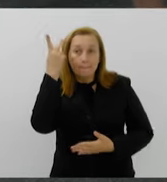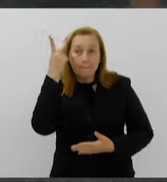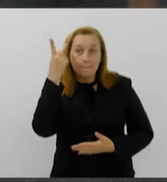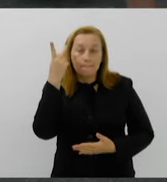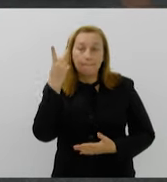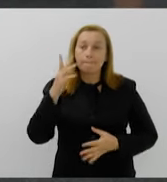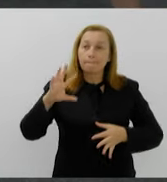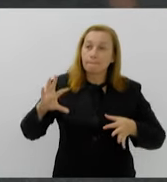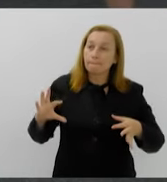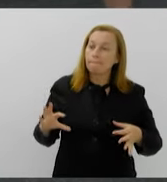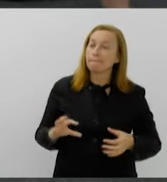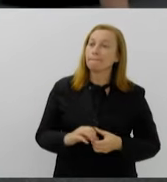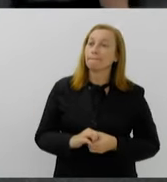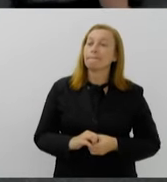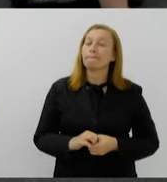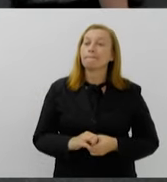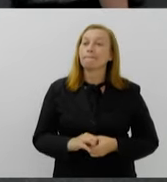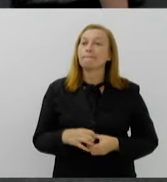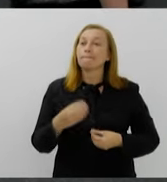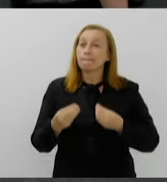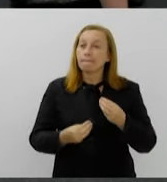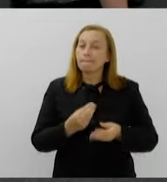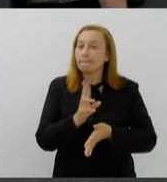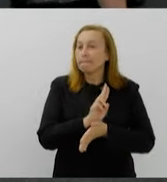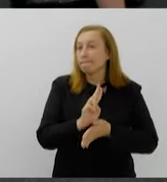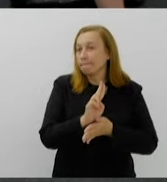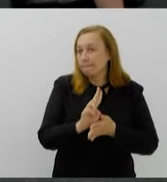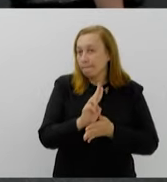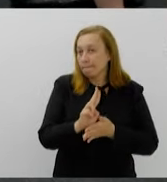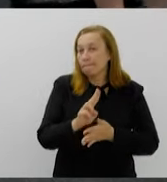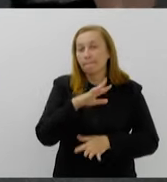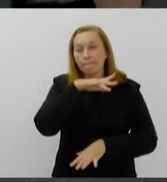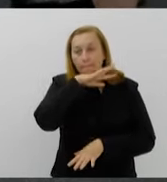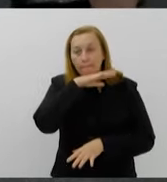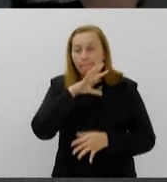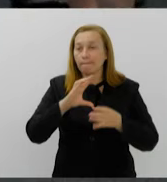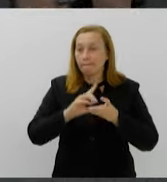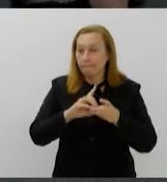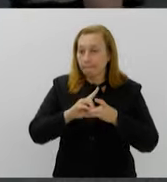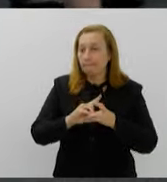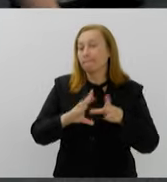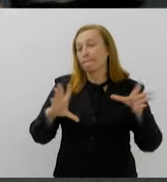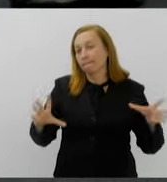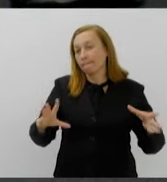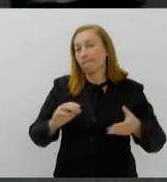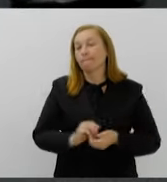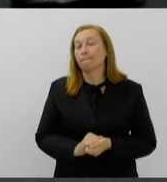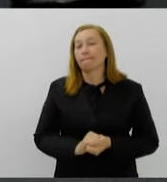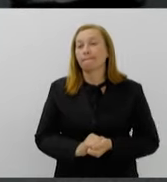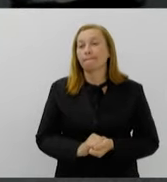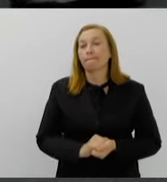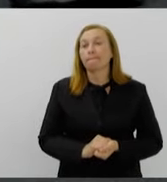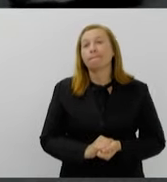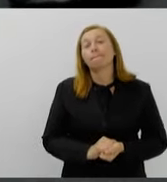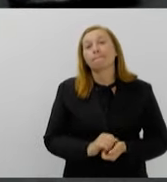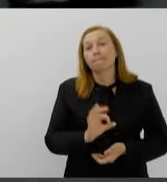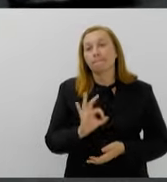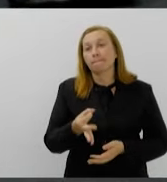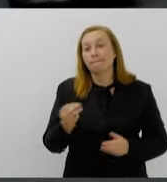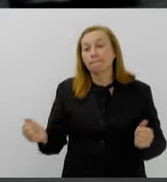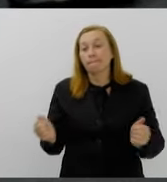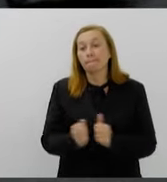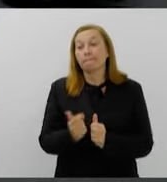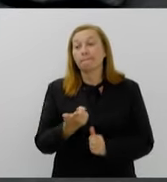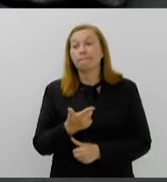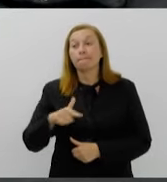da integridade e Como o racismo é deletério pra democracia e ele eh exatamente junto com